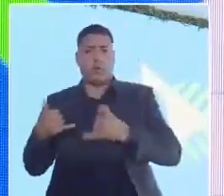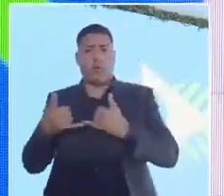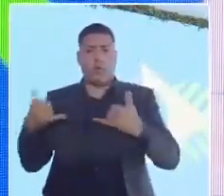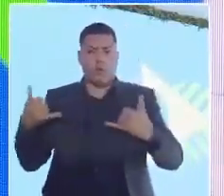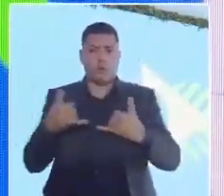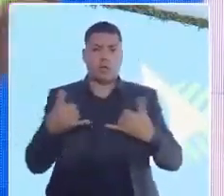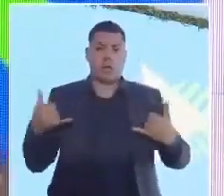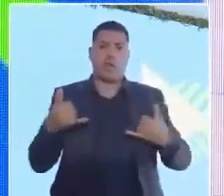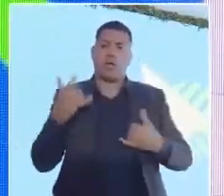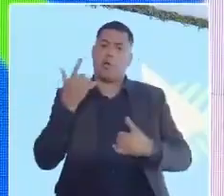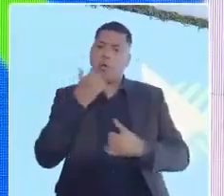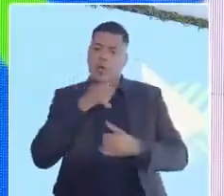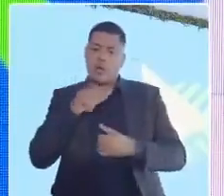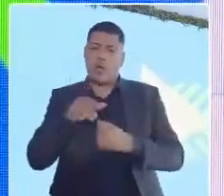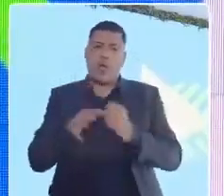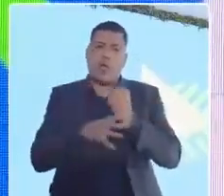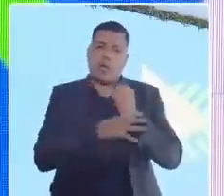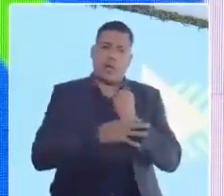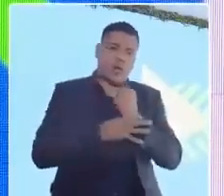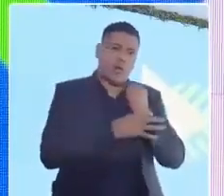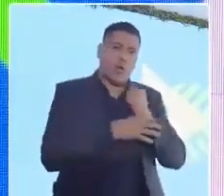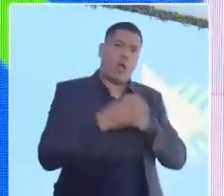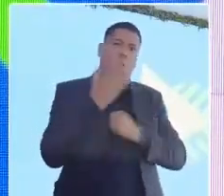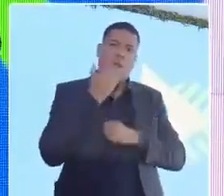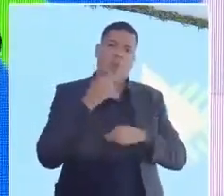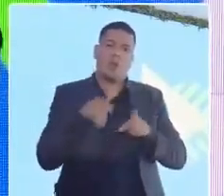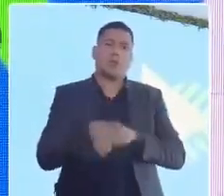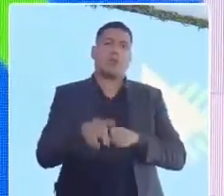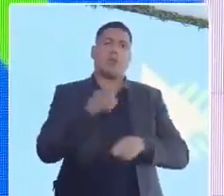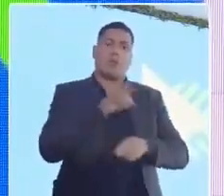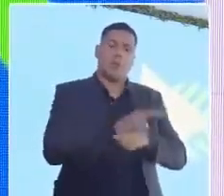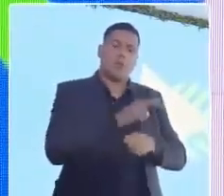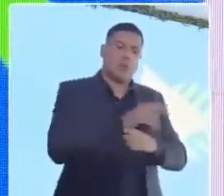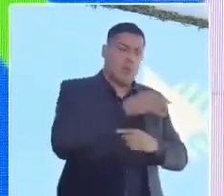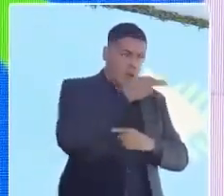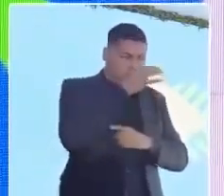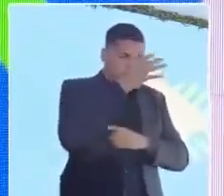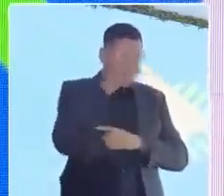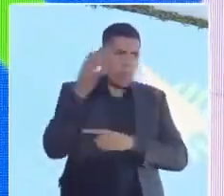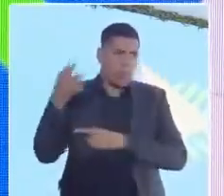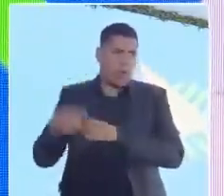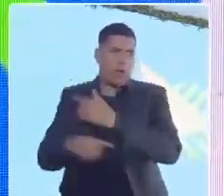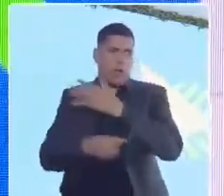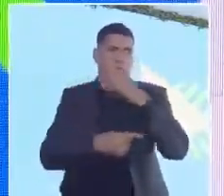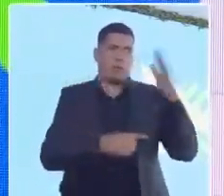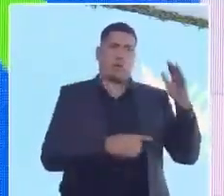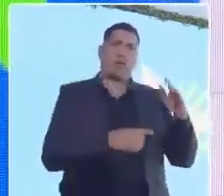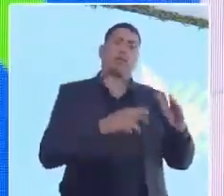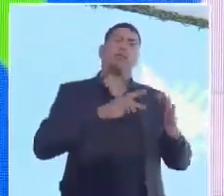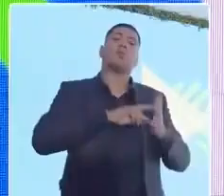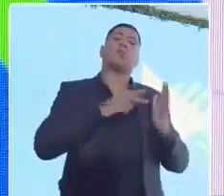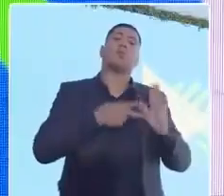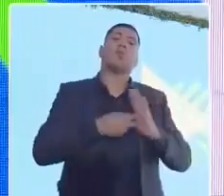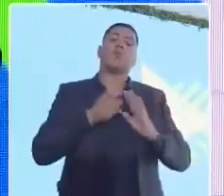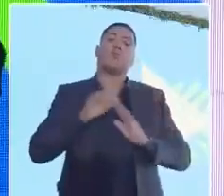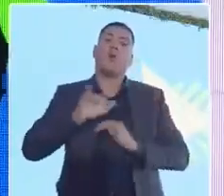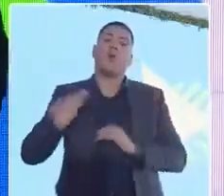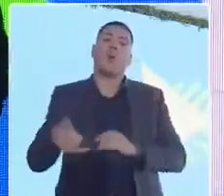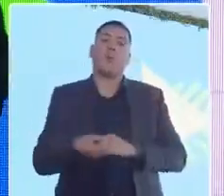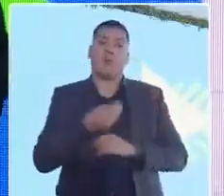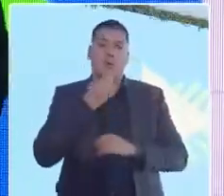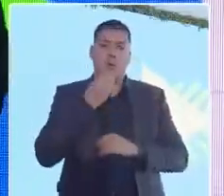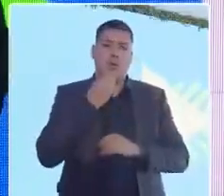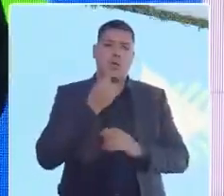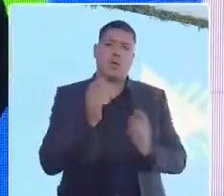alimentar para preservar a natureza e biodiversidade isso significa uma oportunidade capaz de gerar